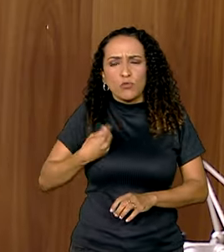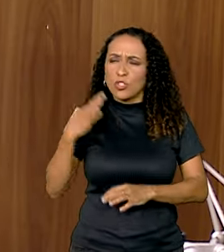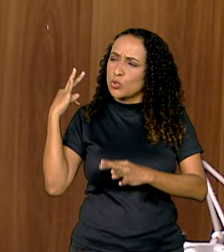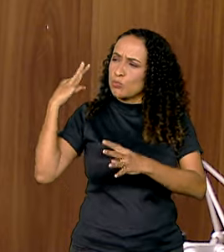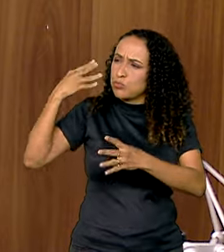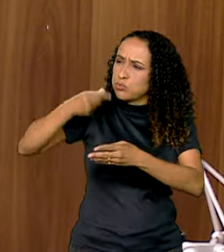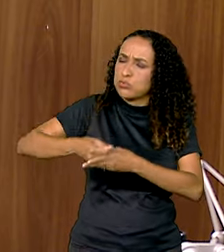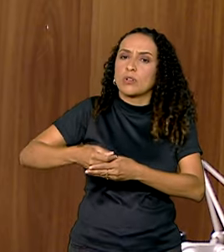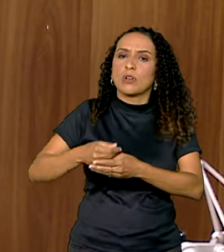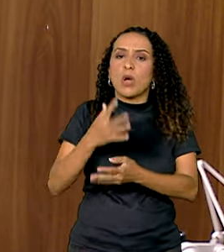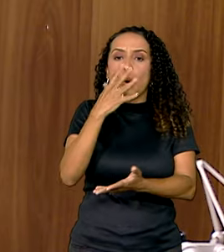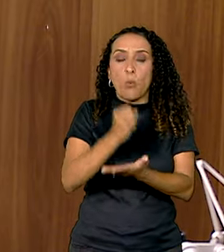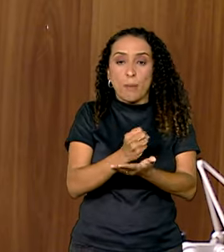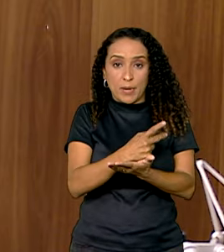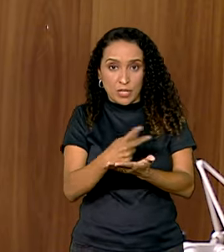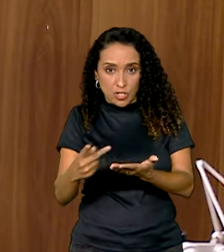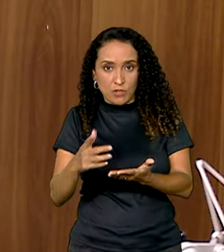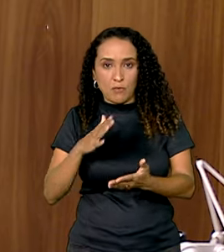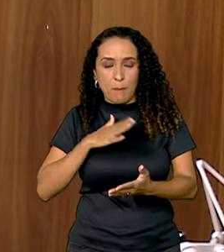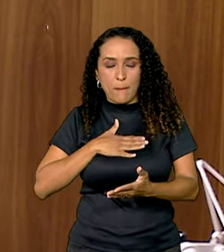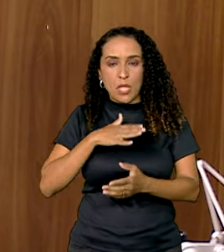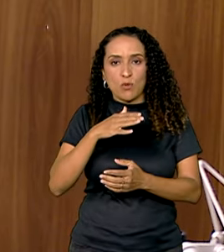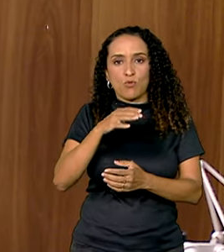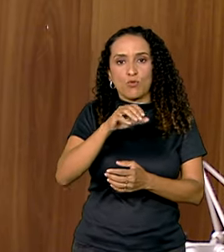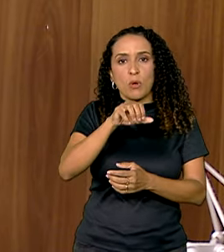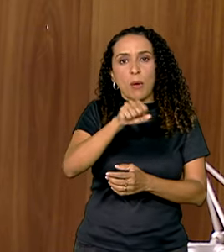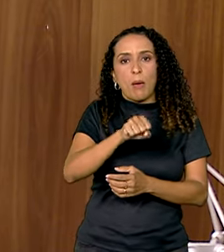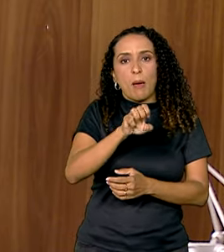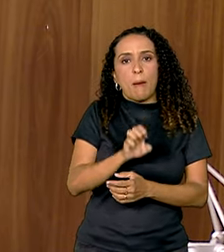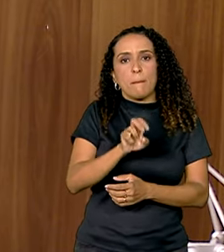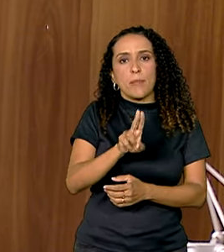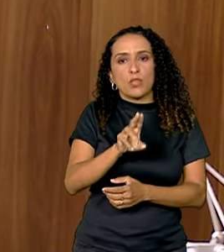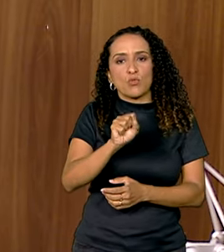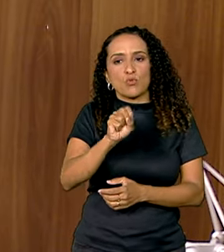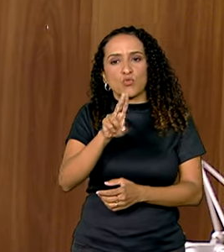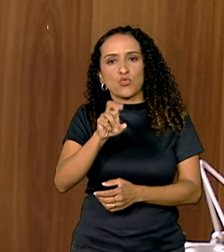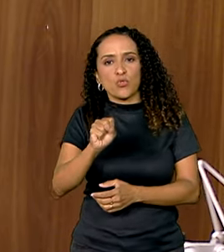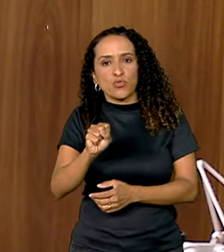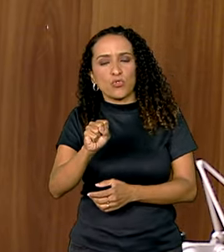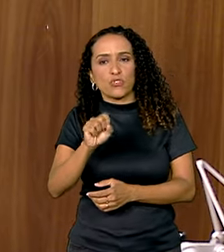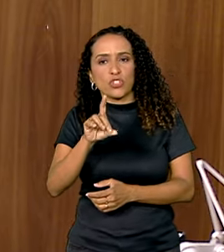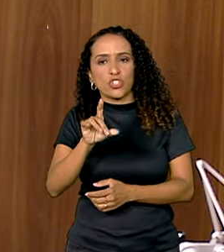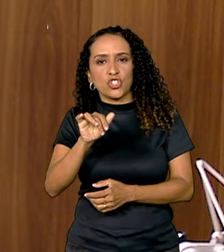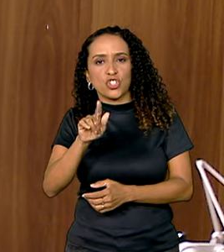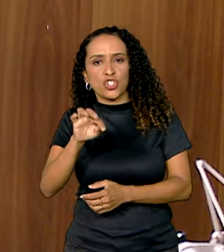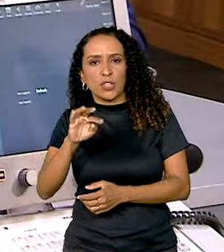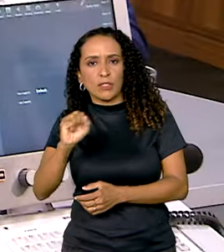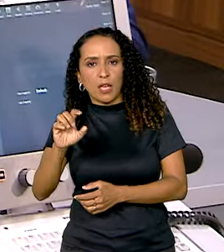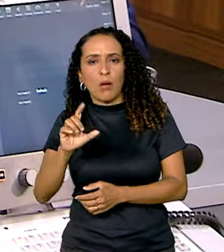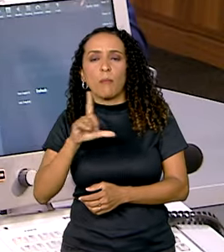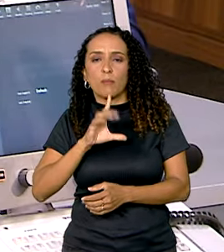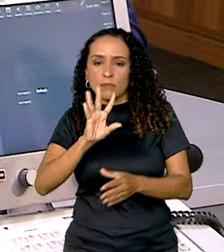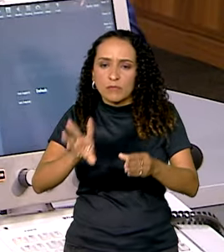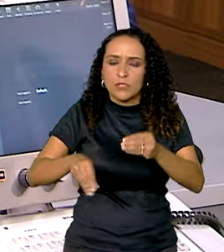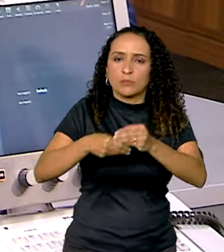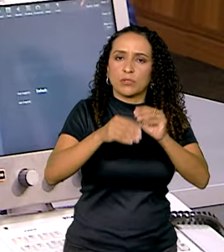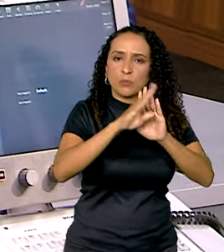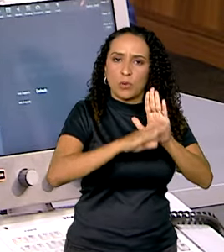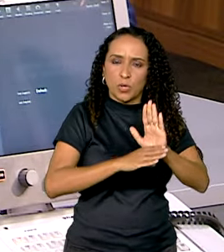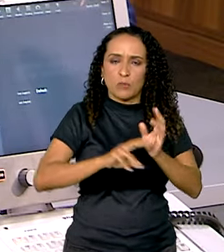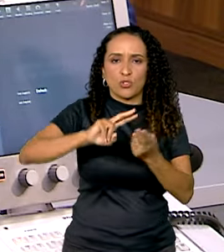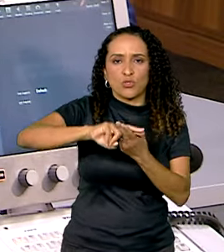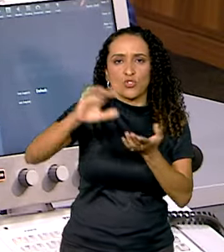mediante um aplicativo que é o Meu SUS Digital, que faz parte de todo esse programa do SUS